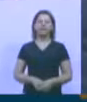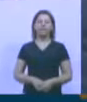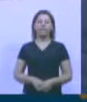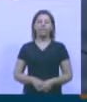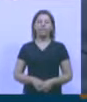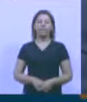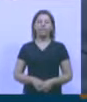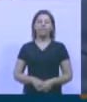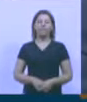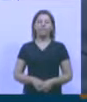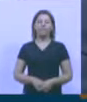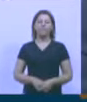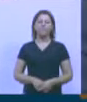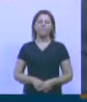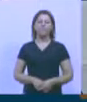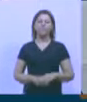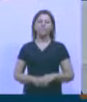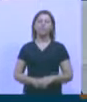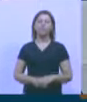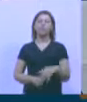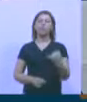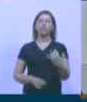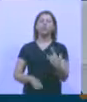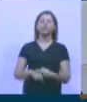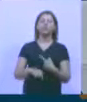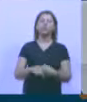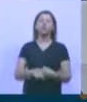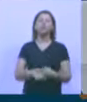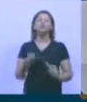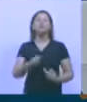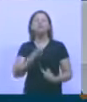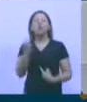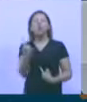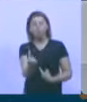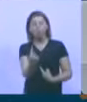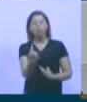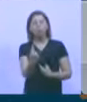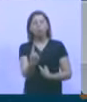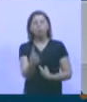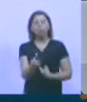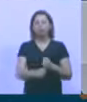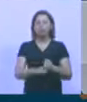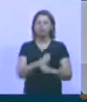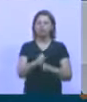left? Quanto tempo que ele tinha de vida? Una.